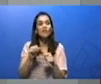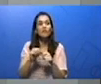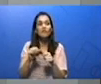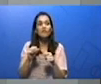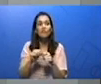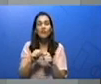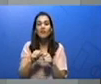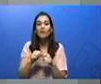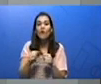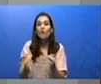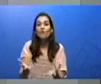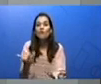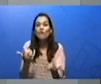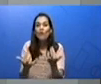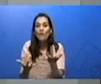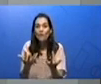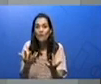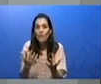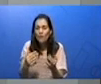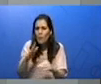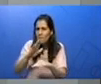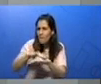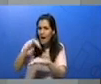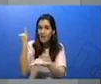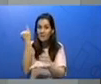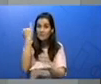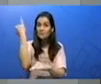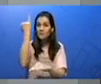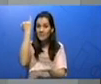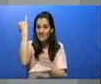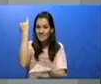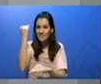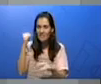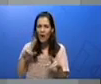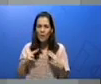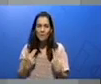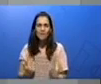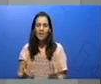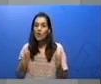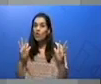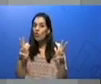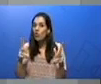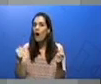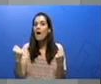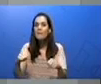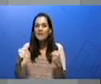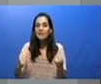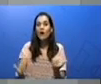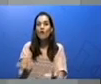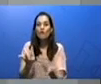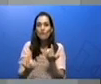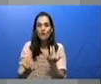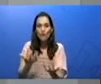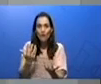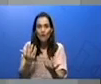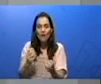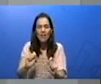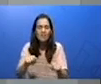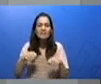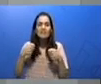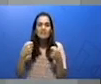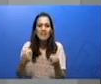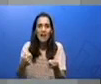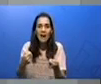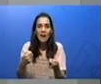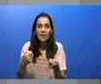químicos, industriais e no cotidiano da humanidade como um todo. O fogo ele fornecia luz,